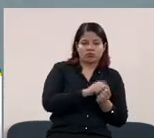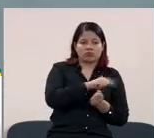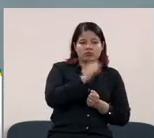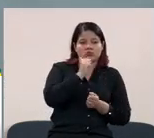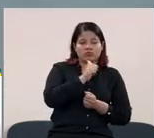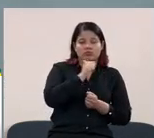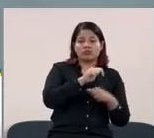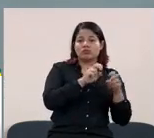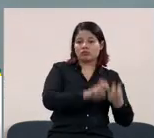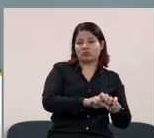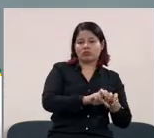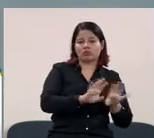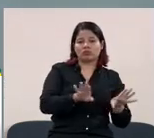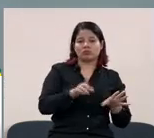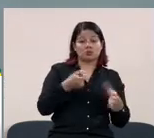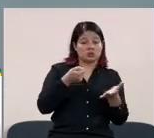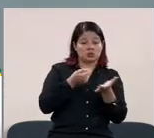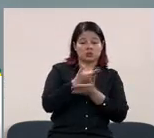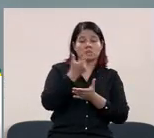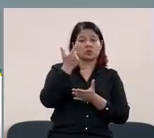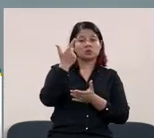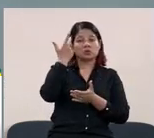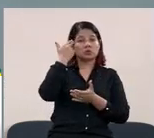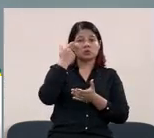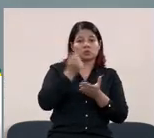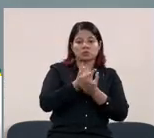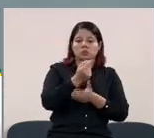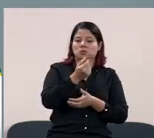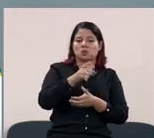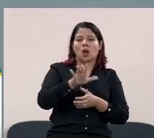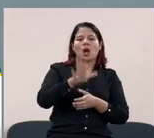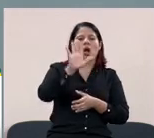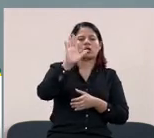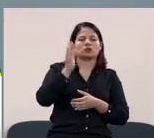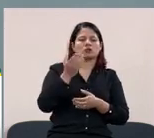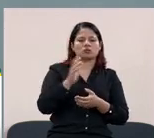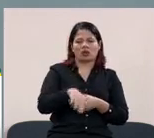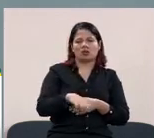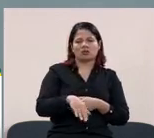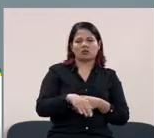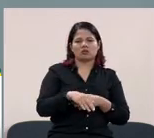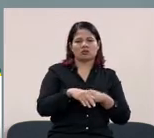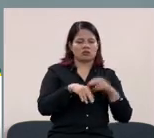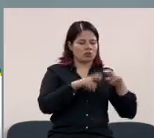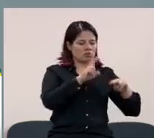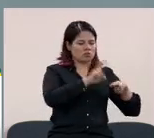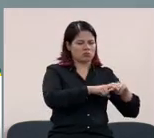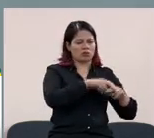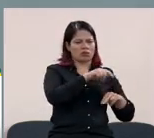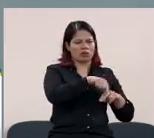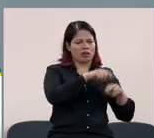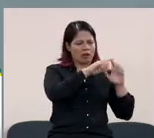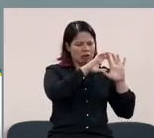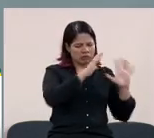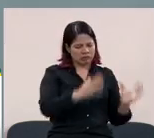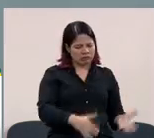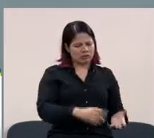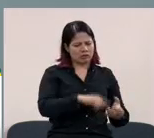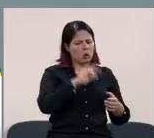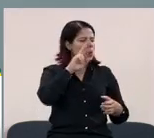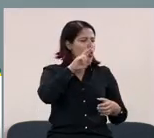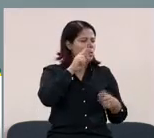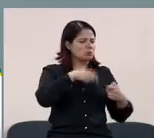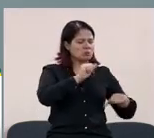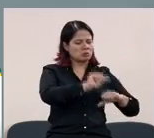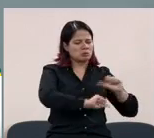Ela compra passagem normal. Ah, mas ele vai ter que fazer a poltrona toda rosa? Não, ele só coloca um velcro em cima da poltrona,